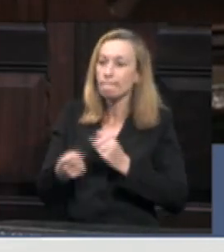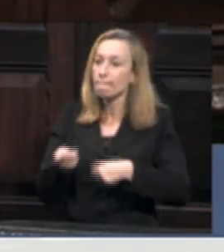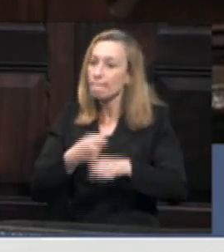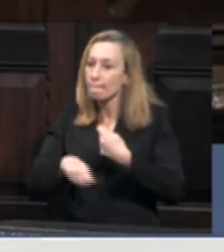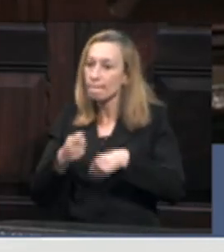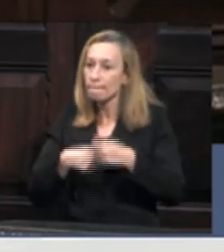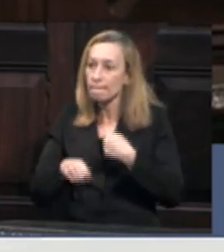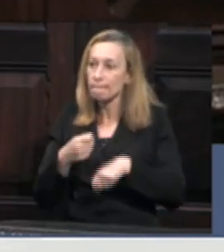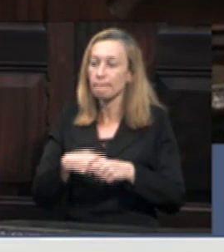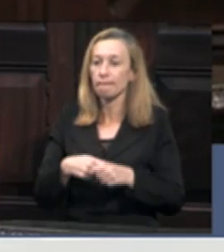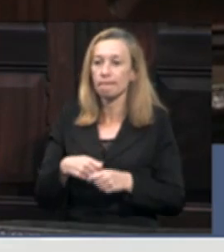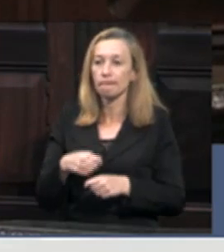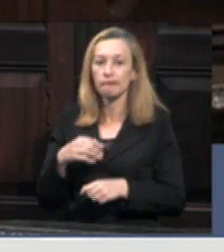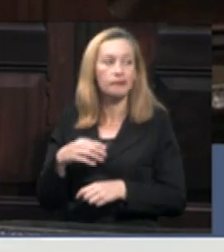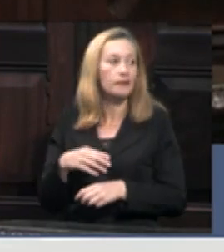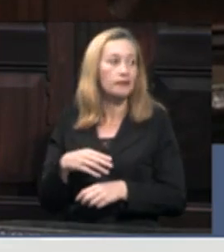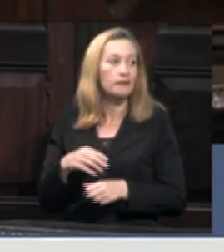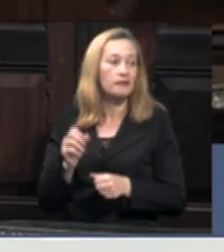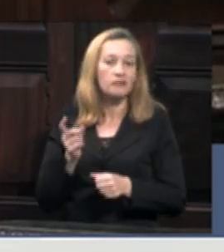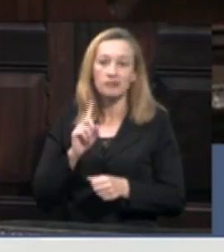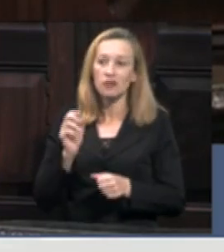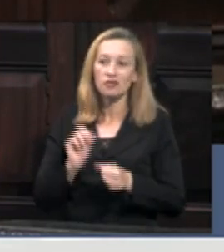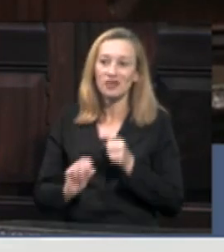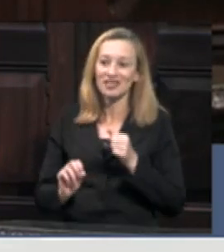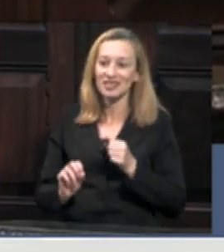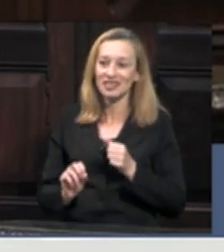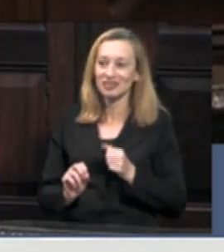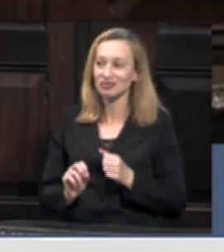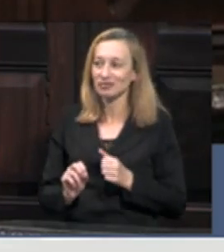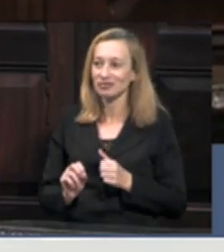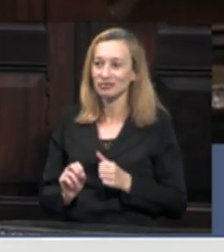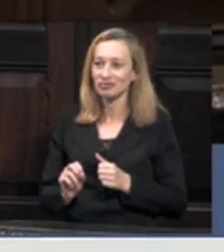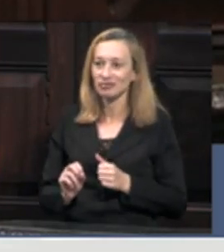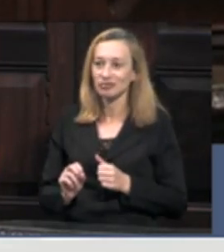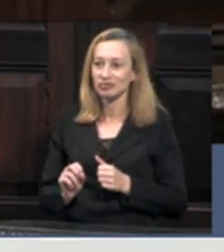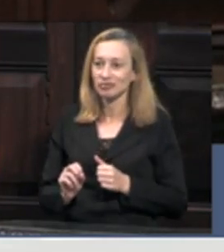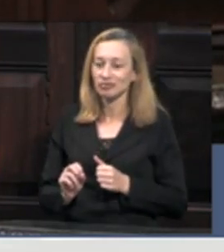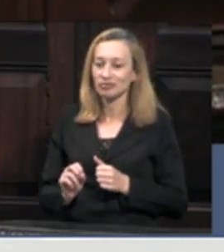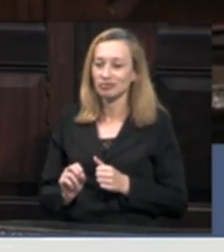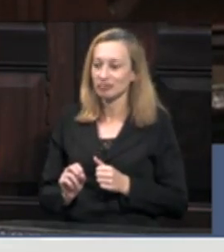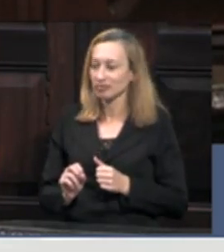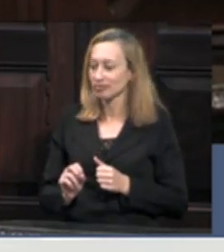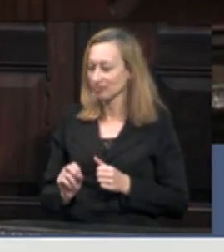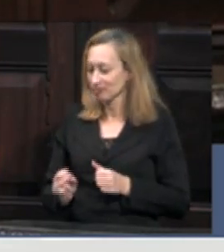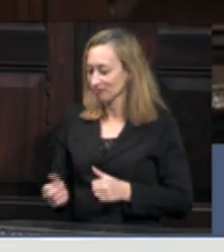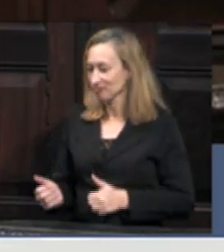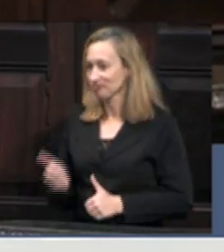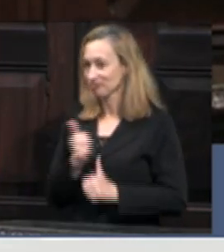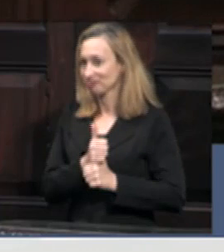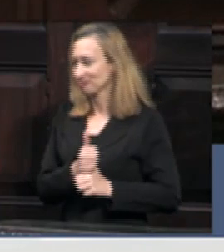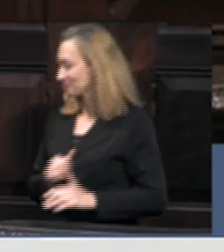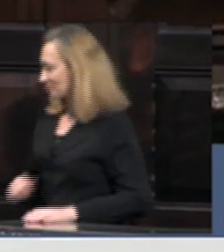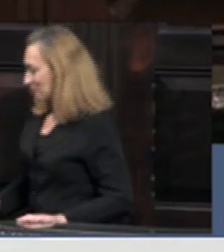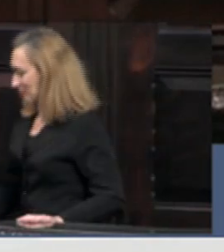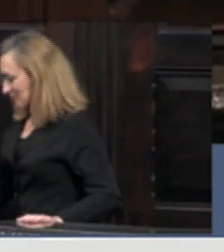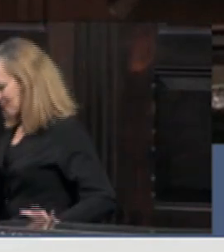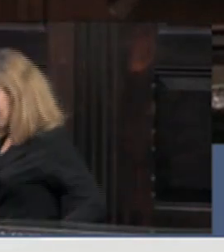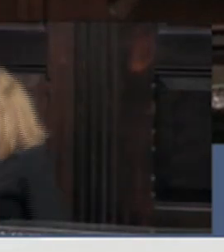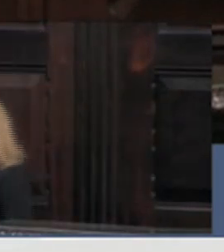fazendo essas projeções. E evidencia-se que